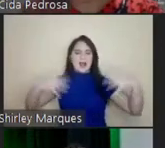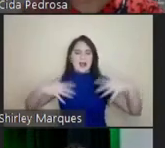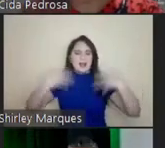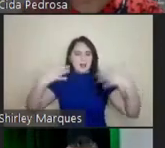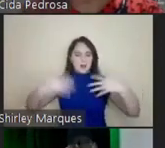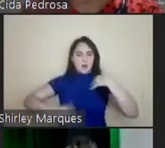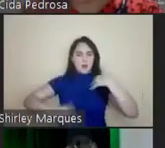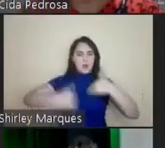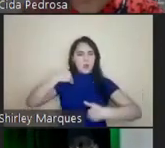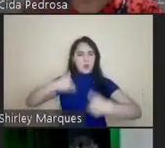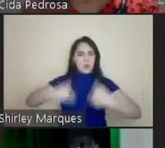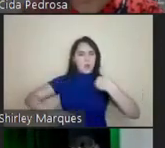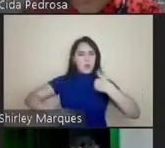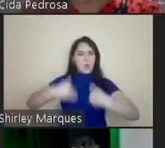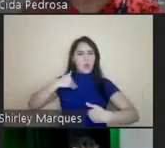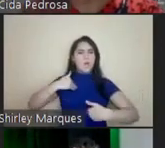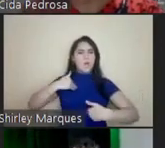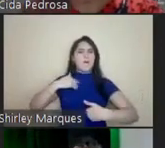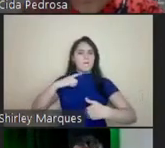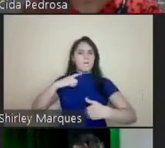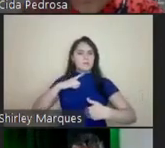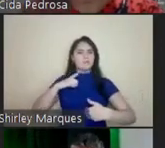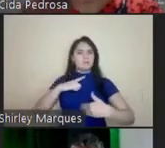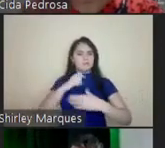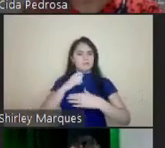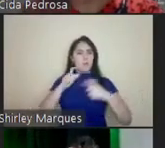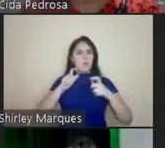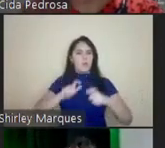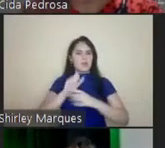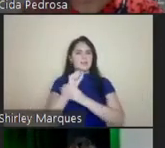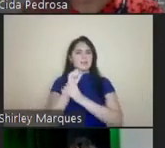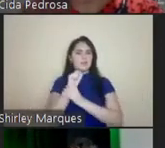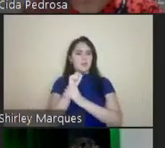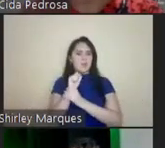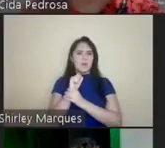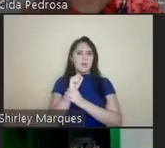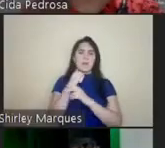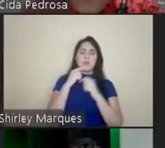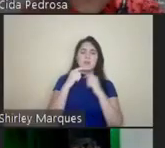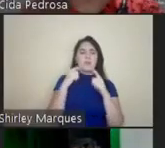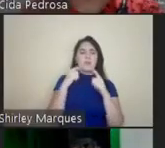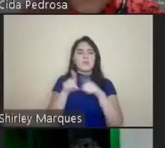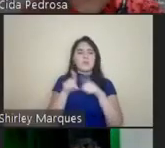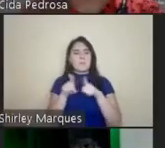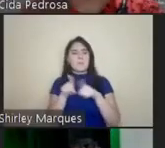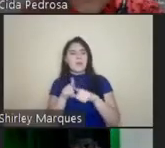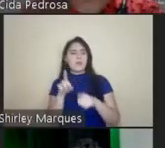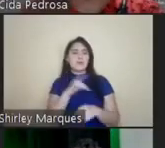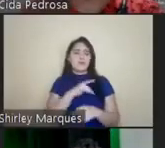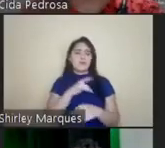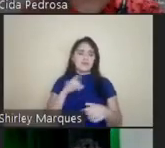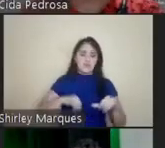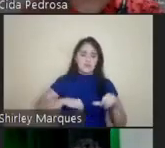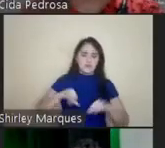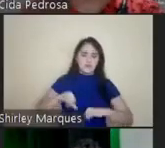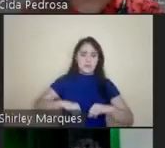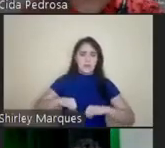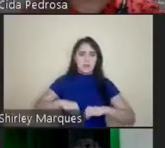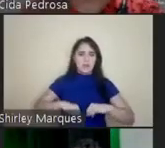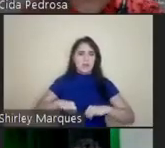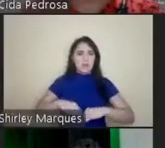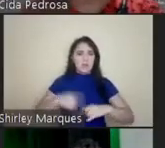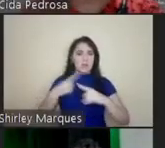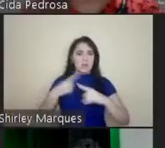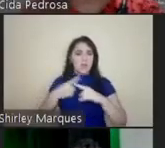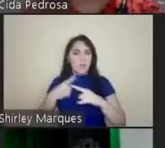corpo é pouco para tanta certeza de sofrimento. Por que nos deram tantos nervosos terminais? Para